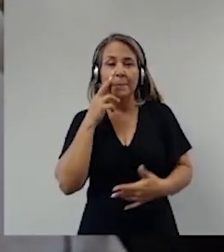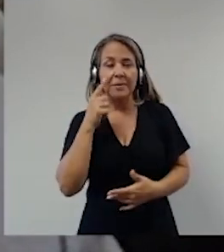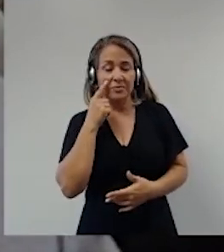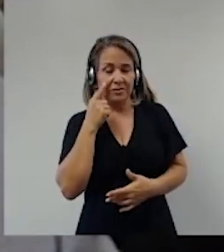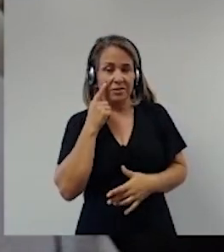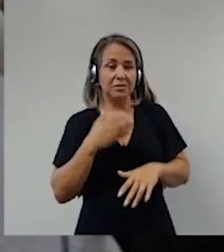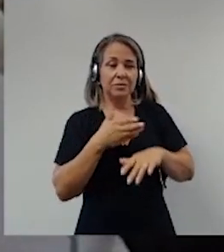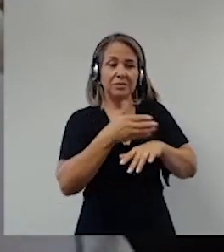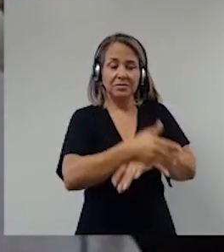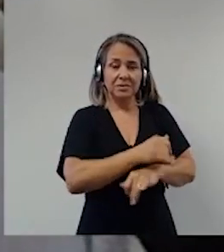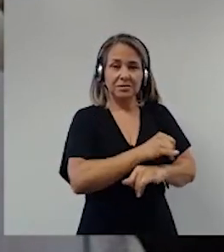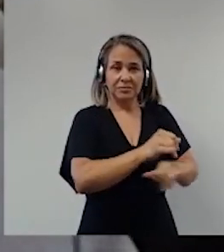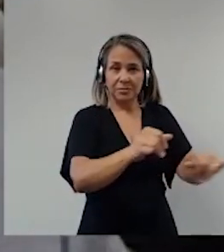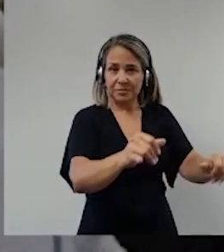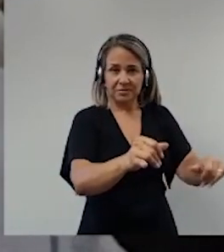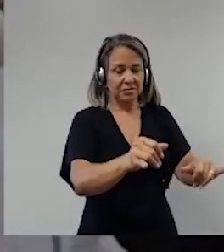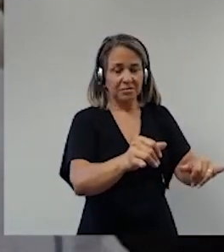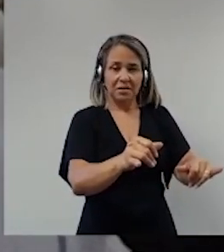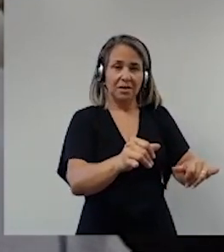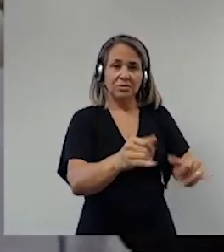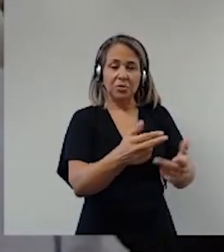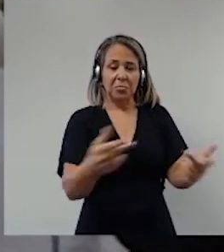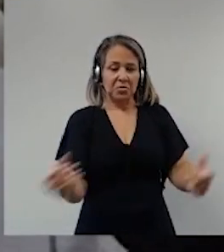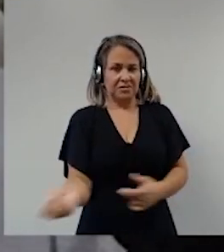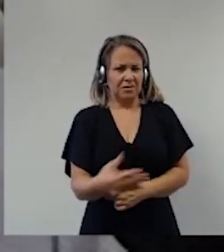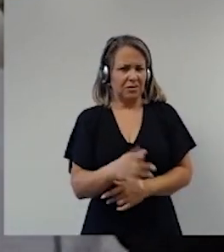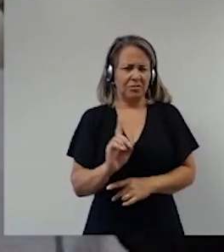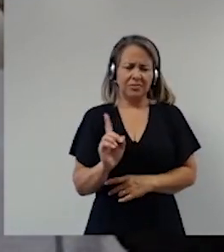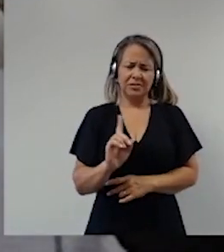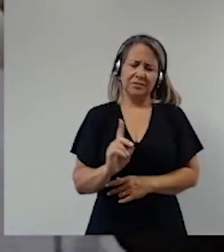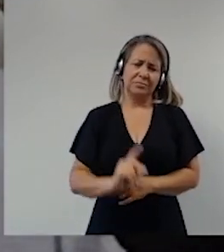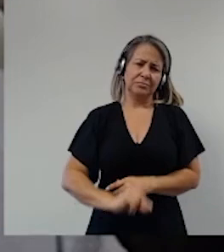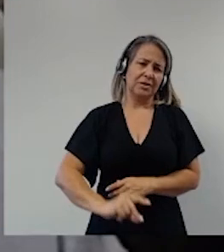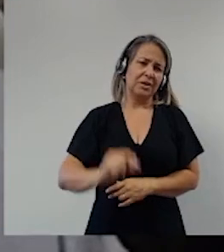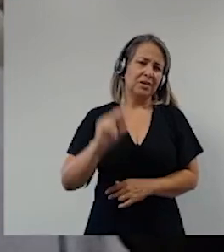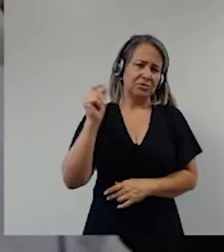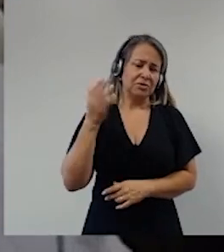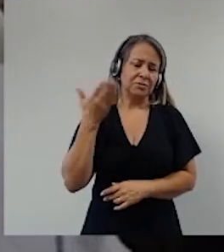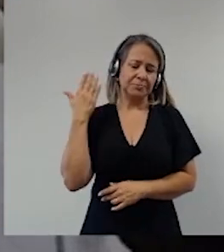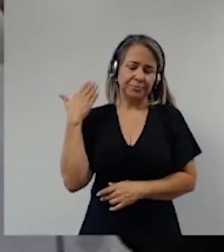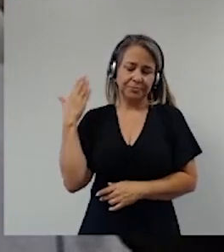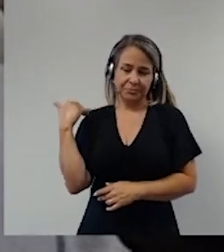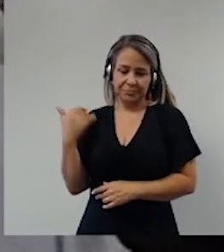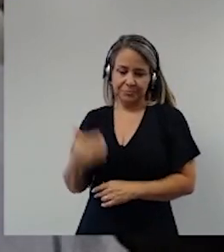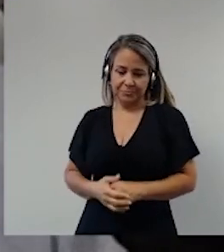informação ele não é algo novo, né, no nosso ordenamento.